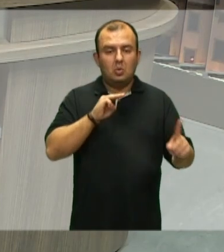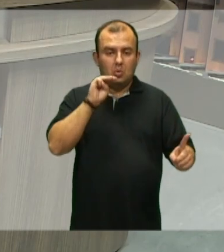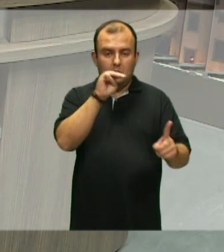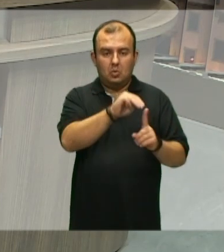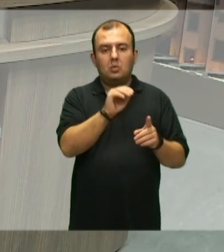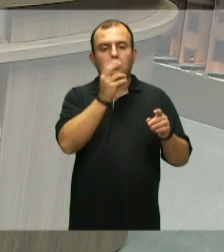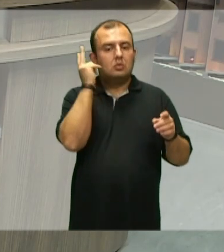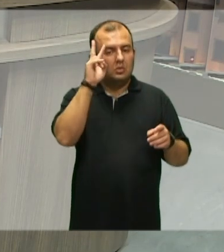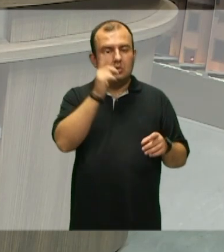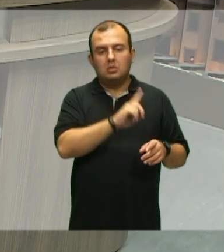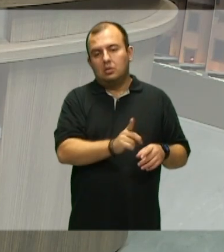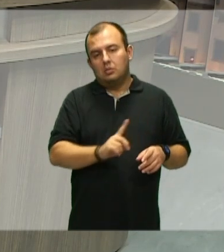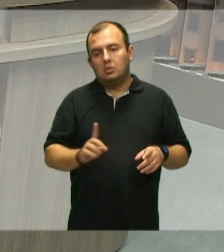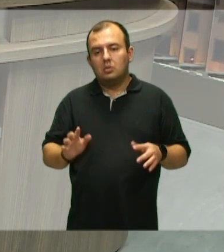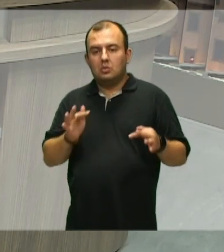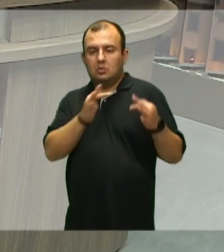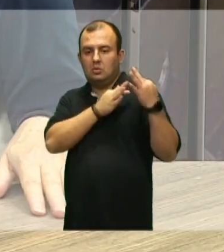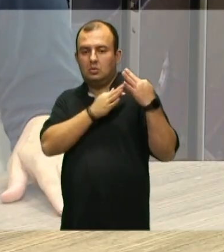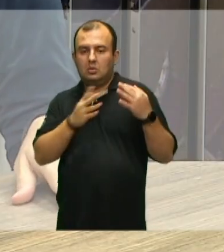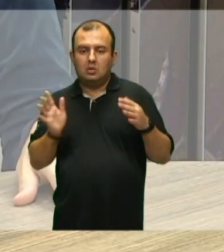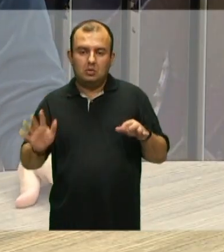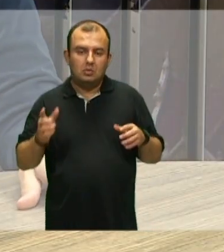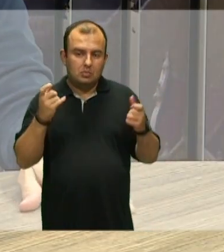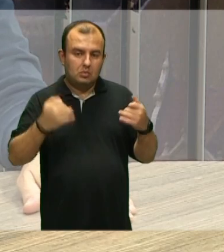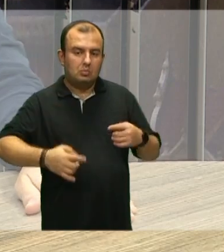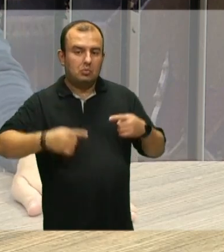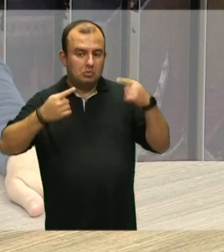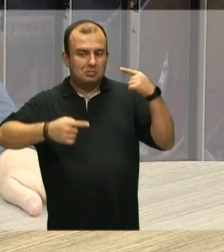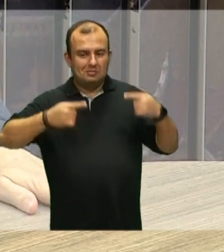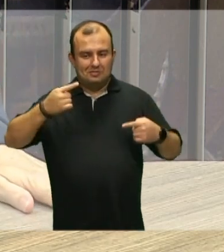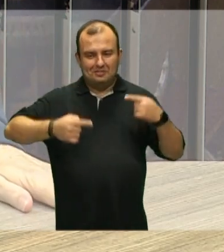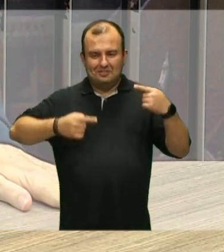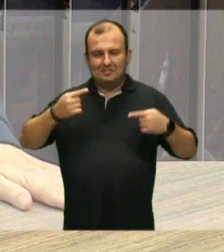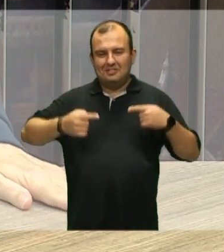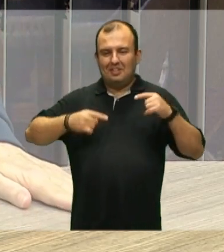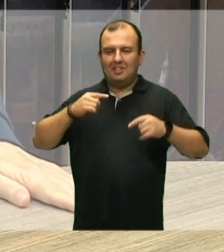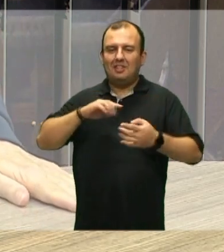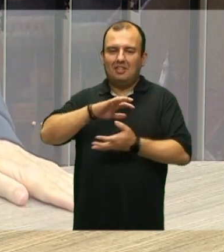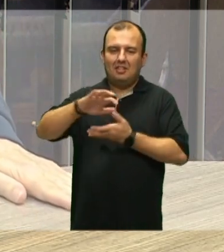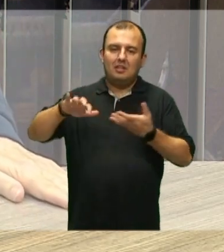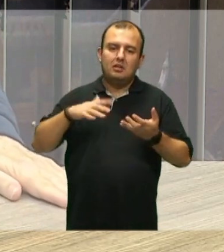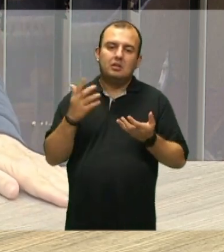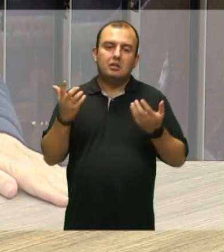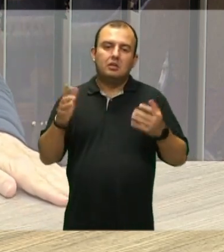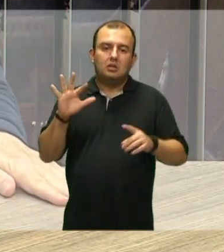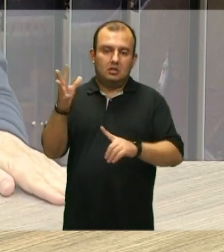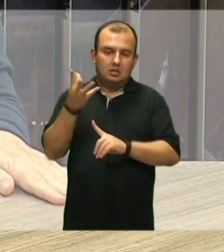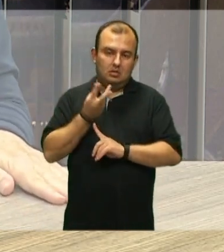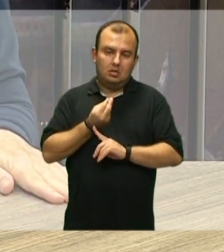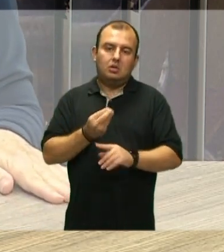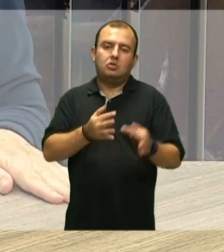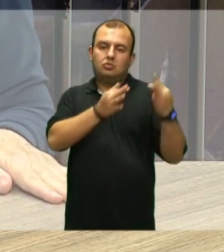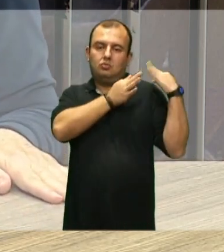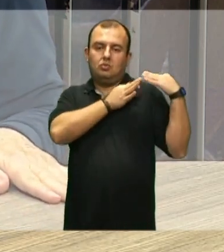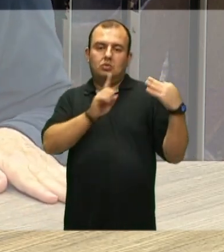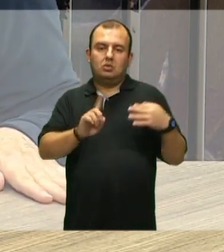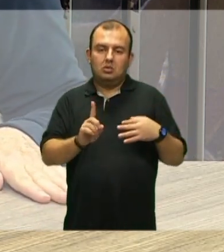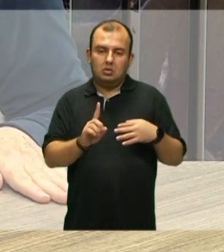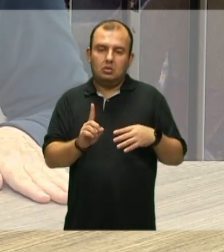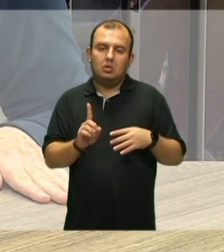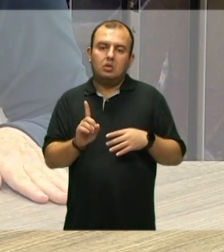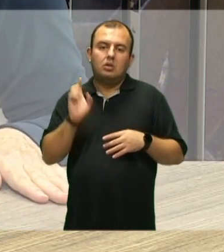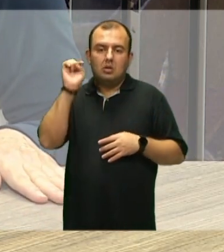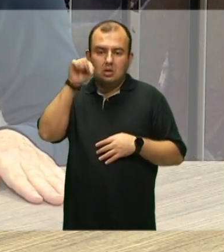sempre para a história. Eu vou falar uma coisa bastante polêmica, assim, né? Há controvérsias. Eu acho que a arte não tem função, ela é em